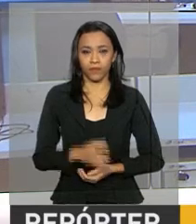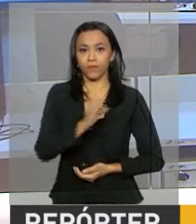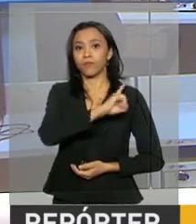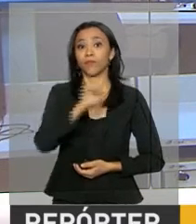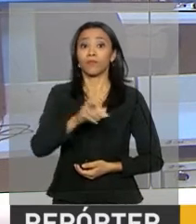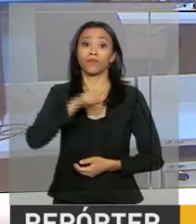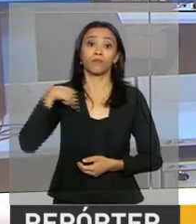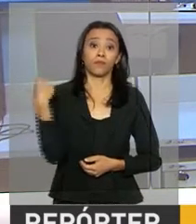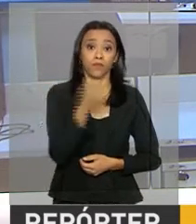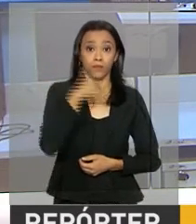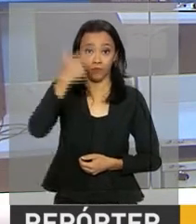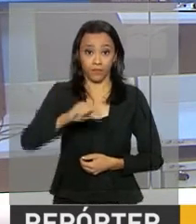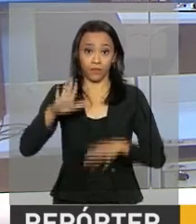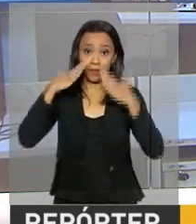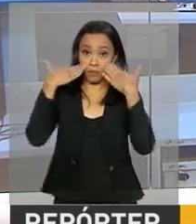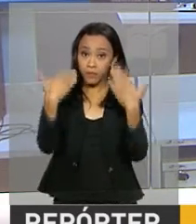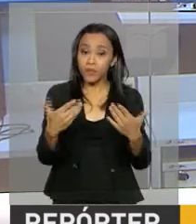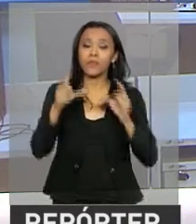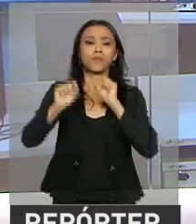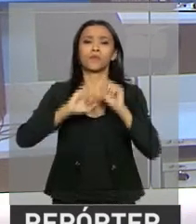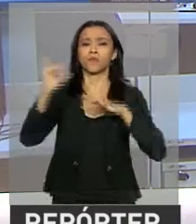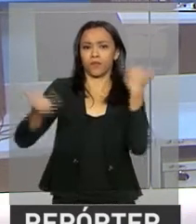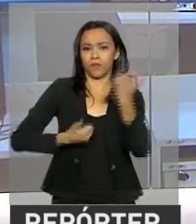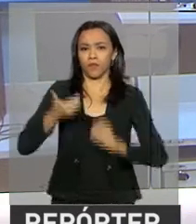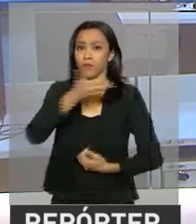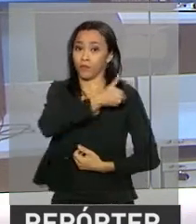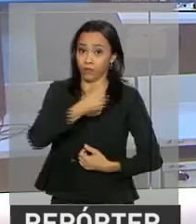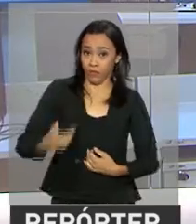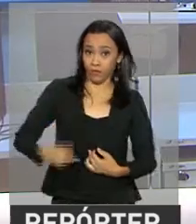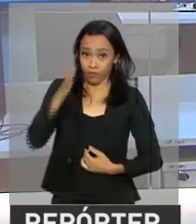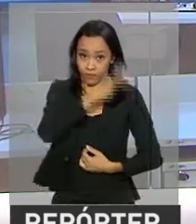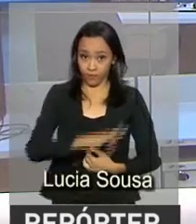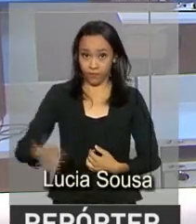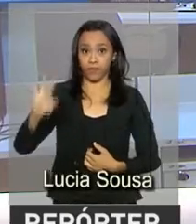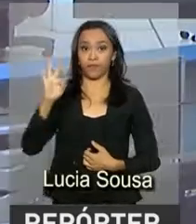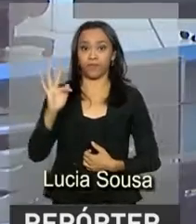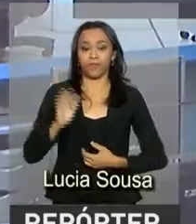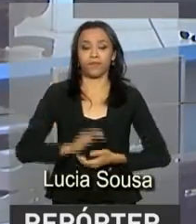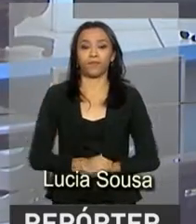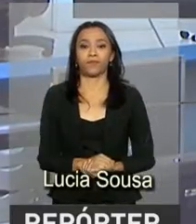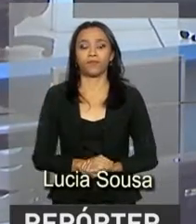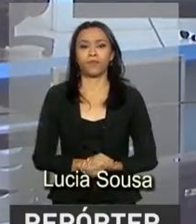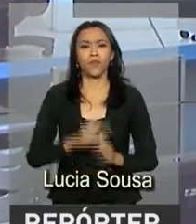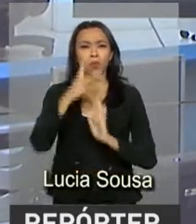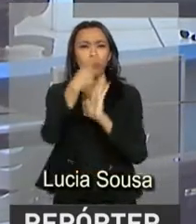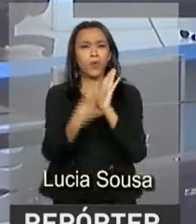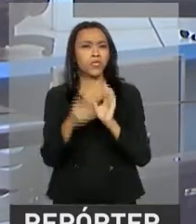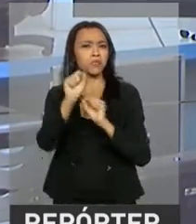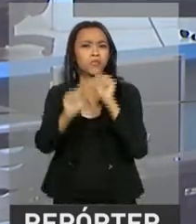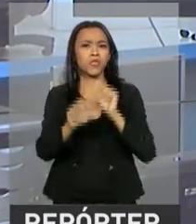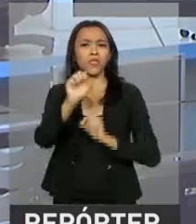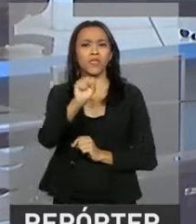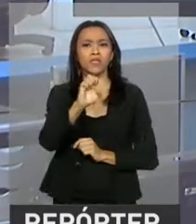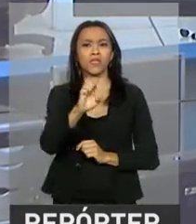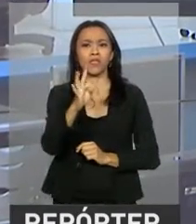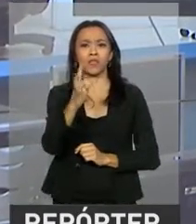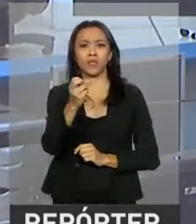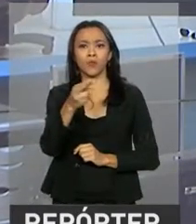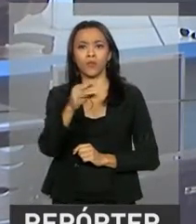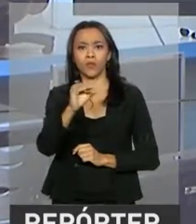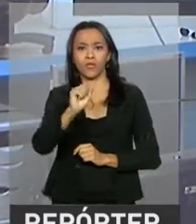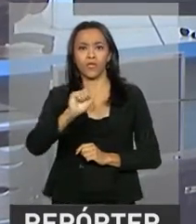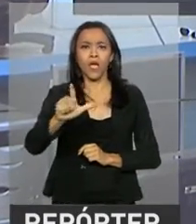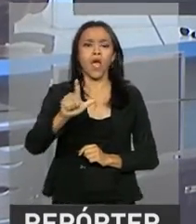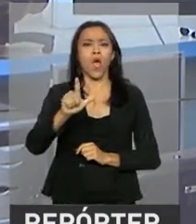Olá, no ar mais uma edição do Repórter NBR com as notícias do Poder Executivo Federal. O projeto de câmaras setoriais que